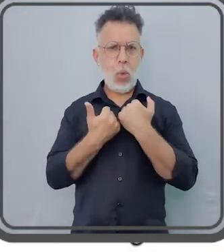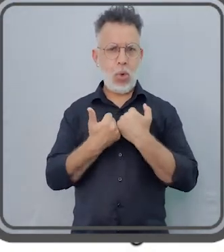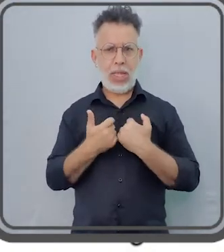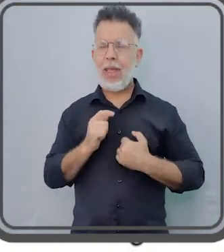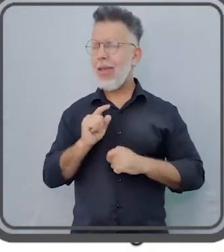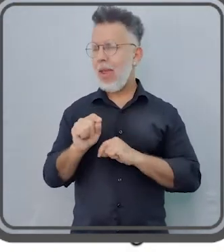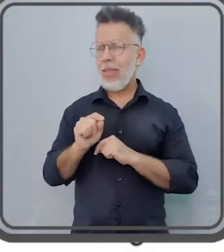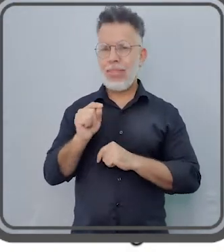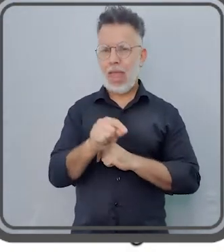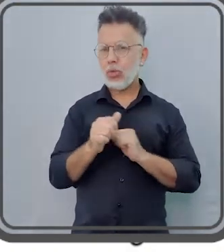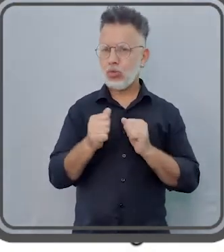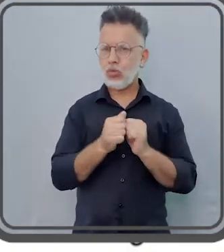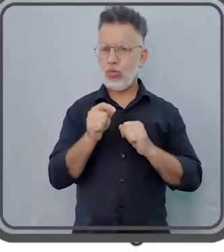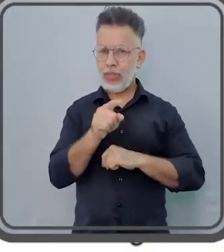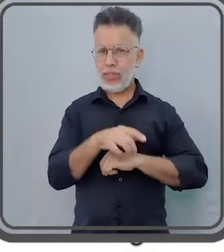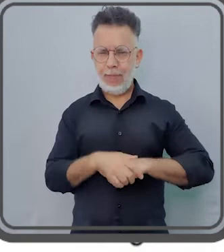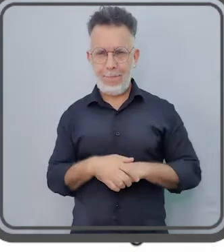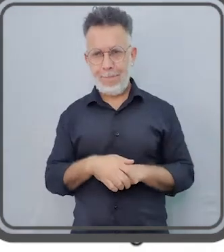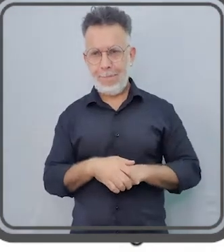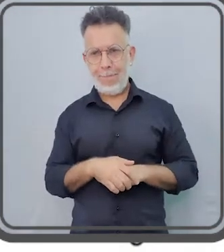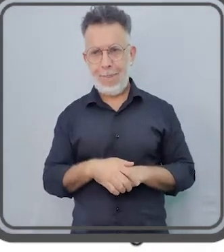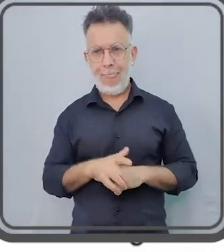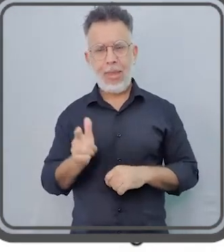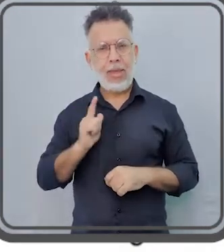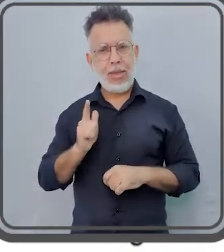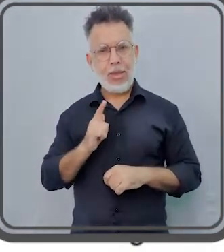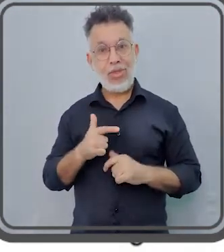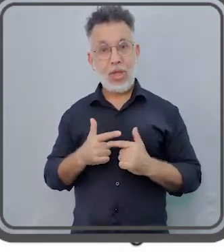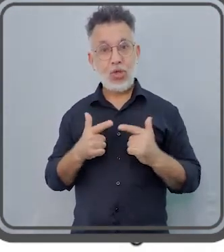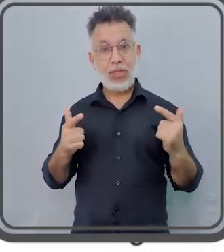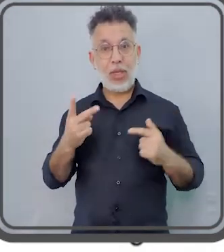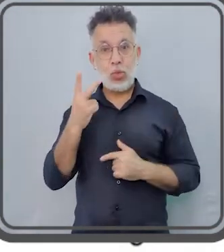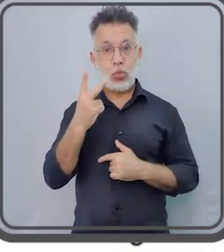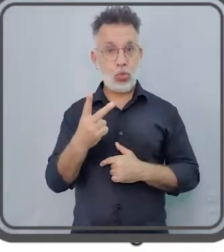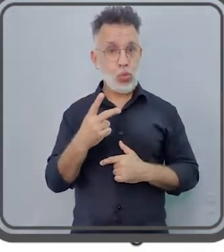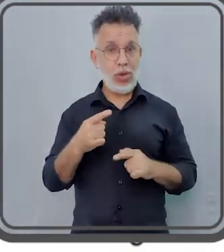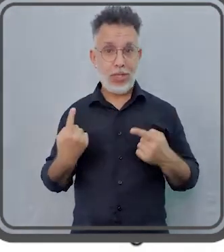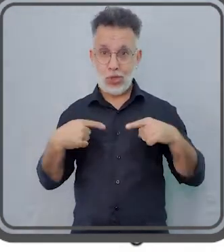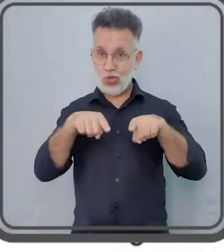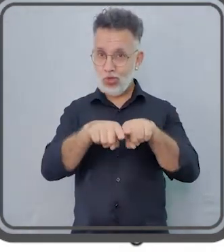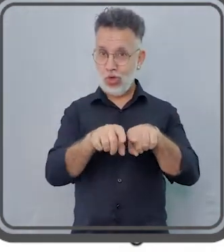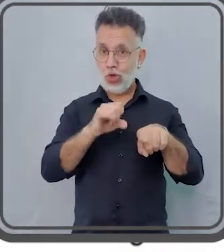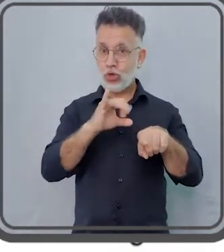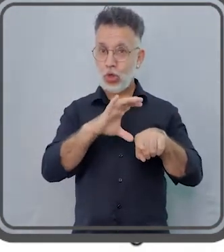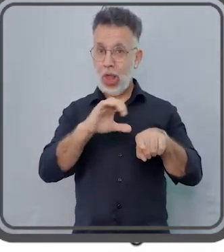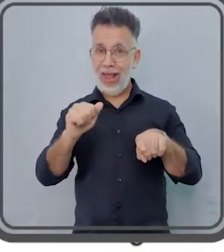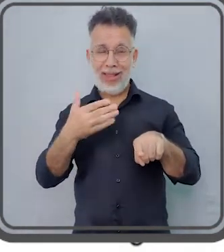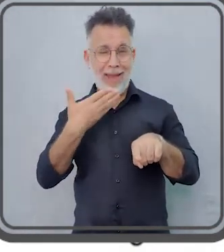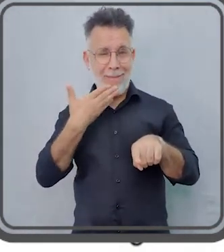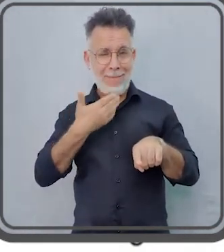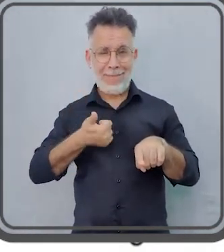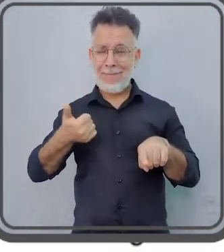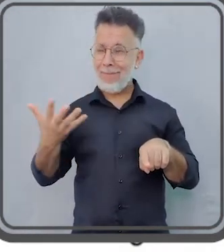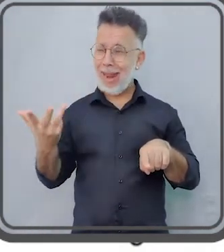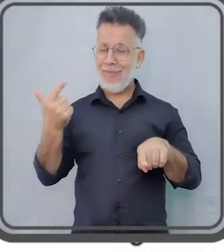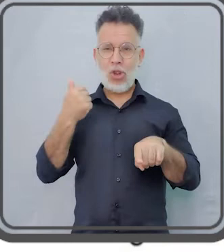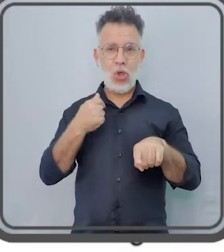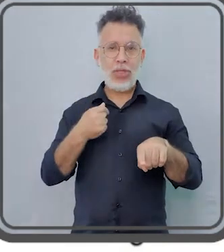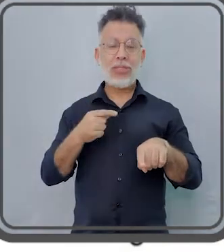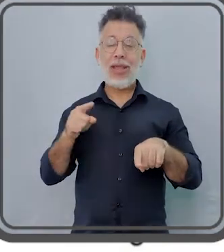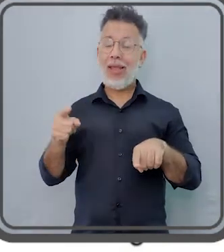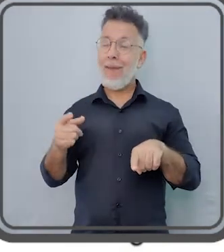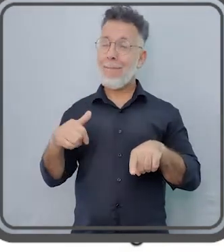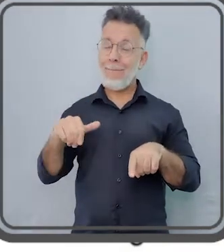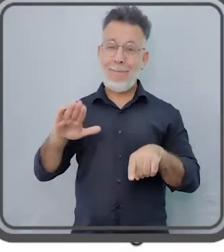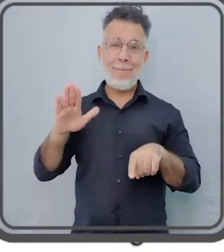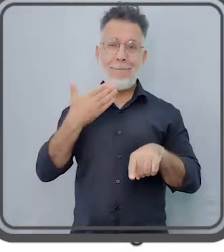você? Ah, eu tenho a sorte de ter duas sócias maravilhosas, muito melhores que eu. Uma se chama Marina, a Dani Junco está nessa também. Todos